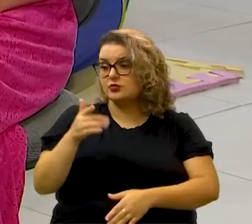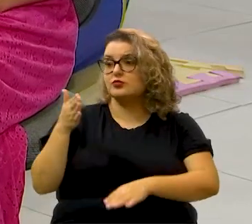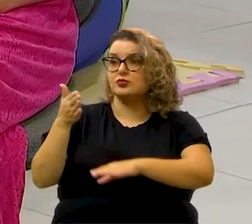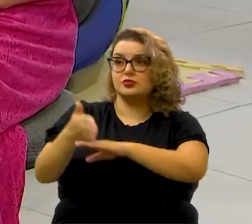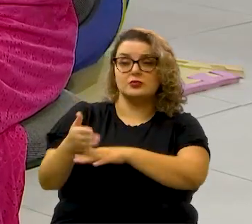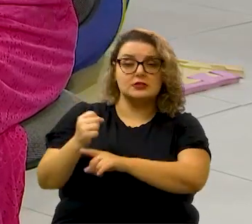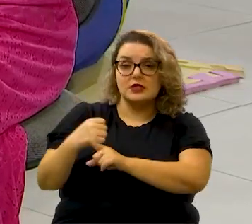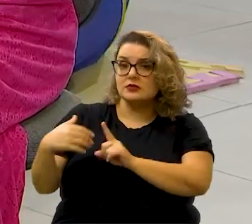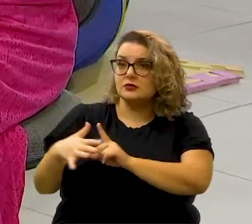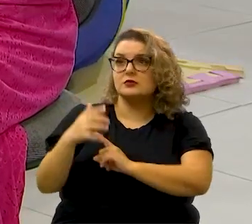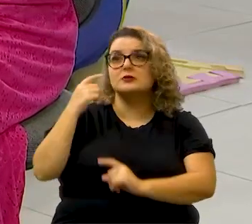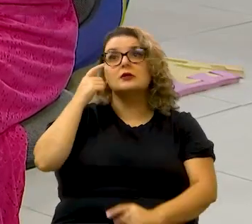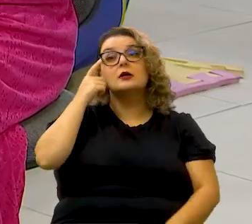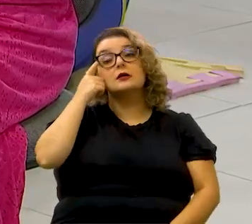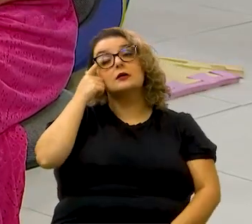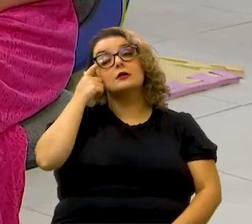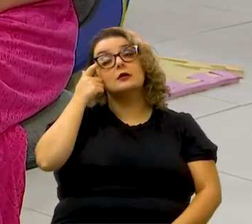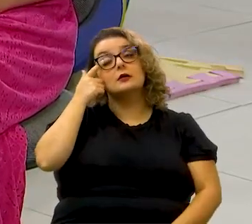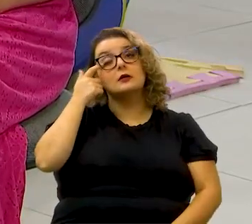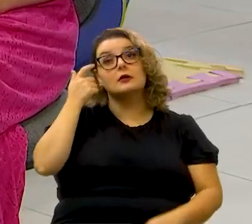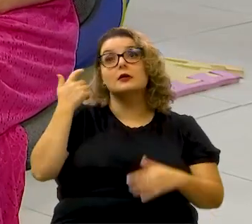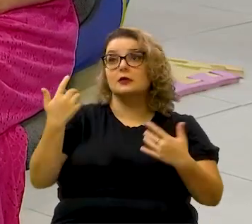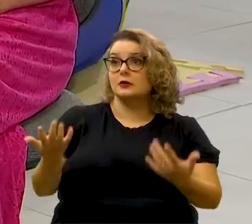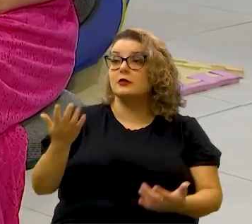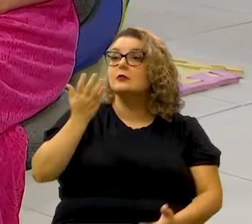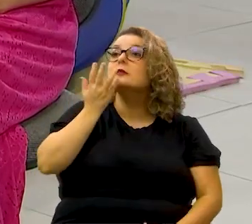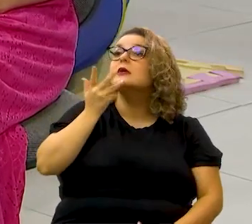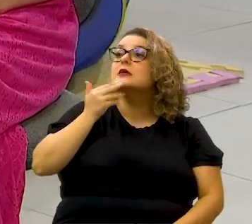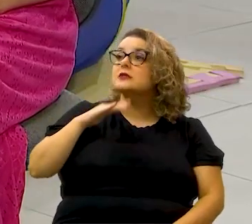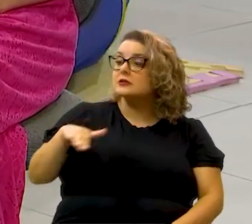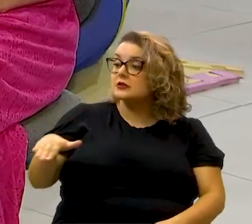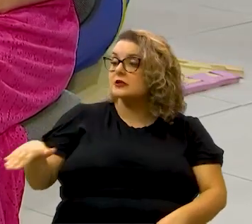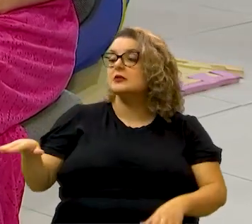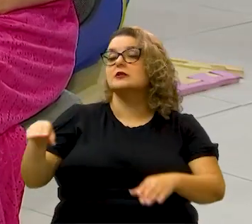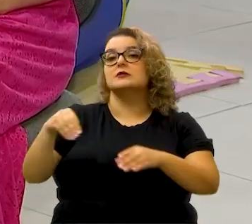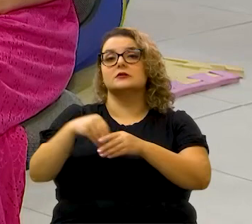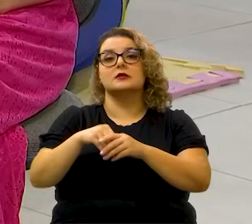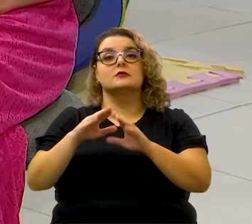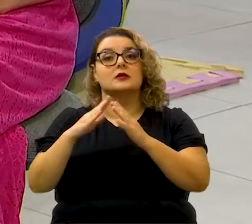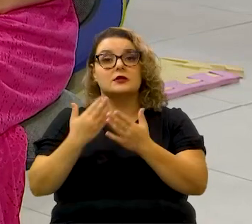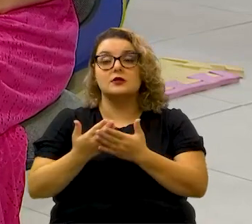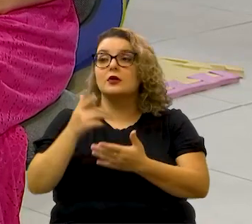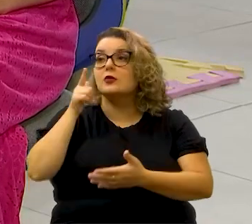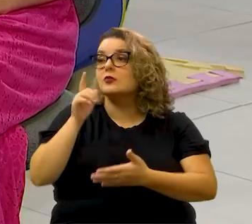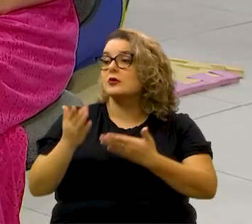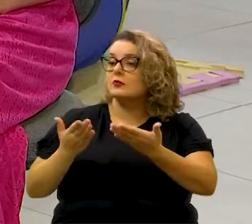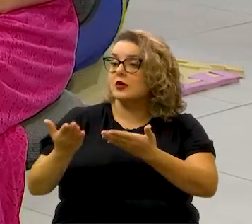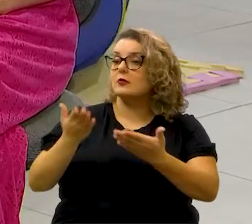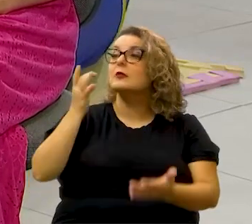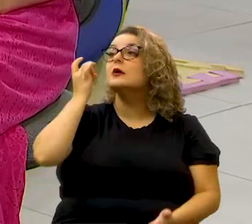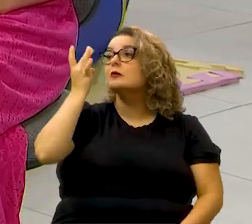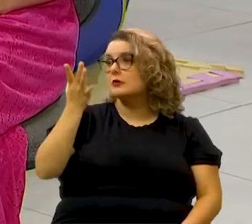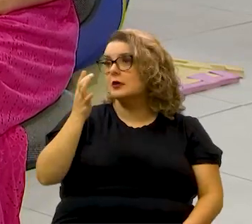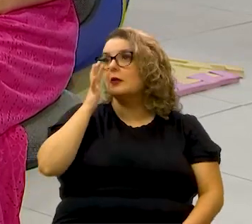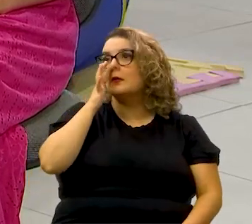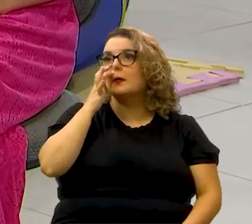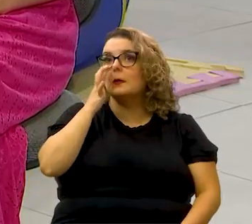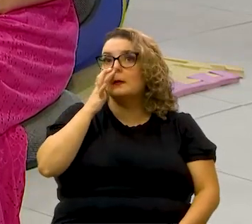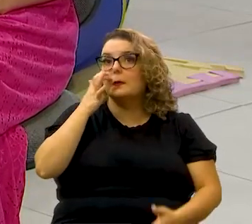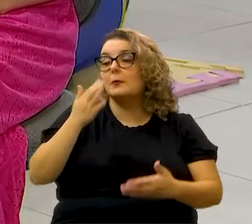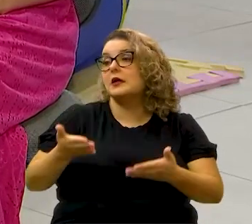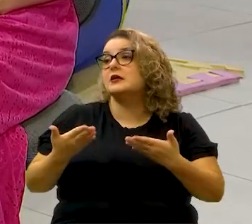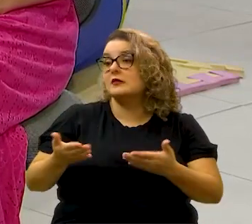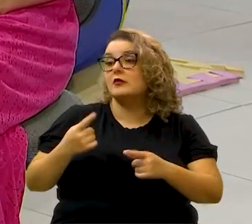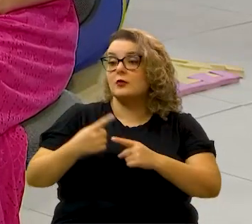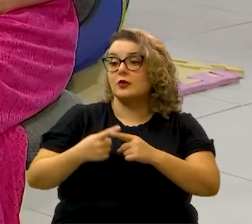um acesso mesmo pleno à sociedade. Então, para as crianças que estão na escola, elas conseguem lidar com isso de uma maneira